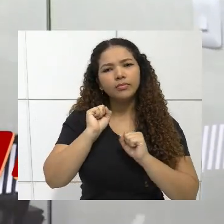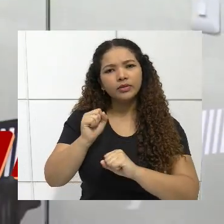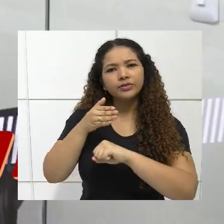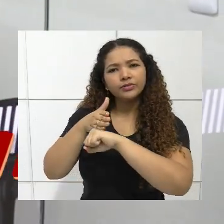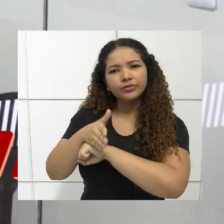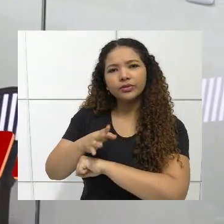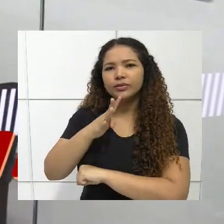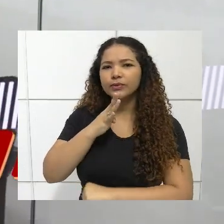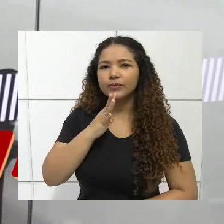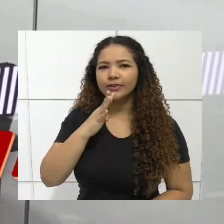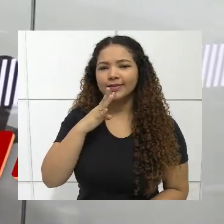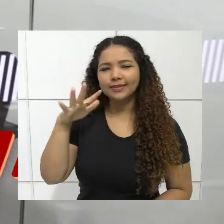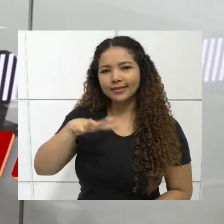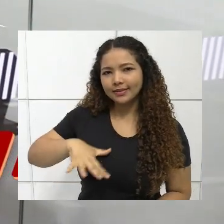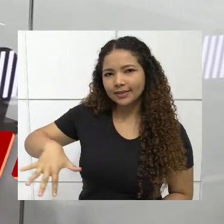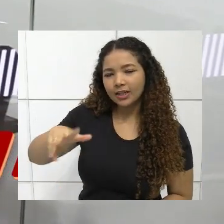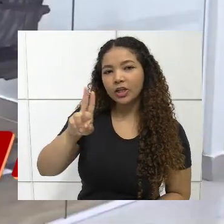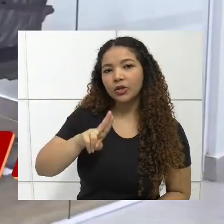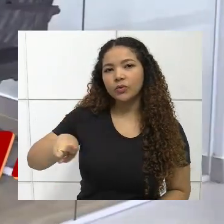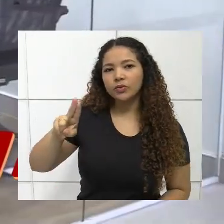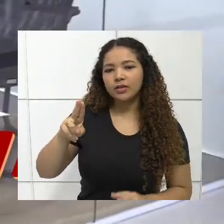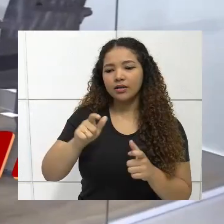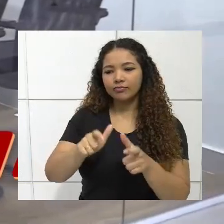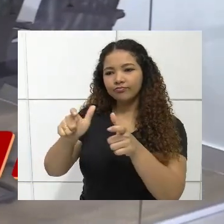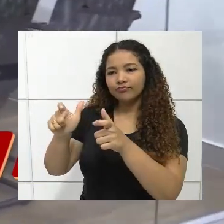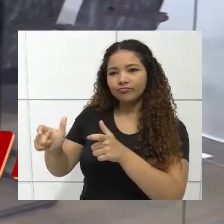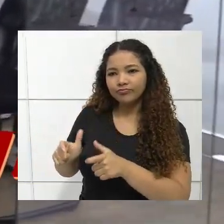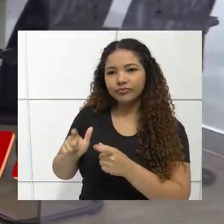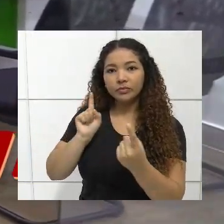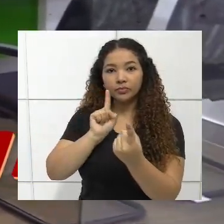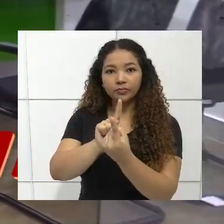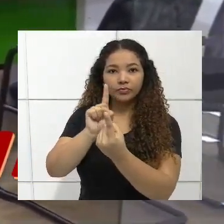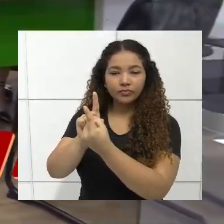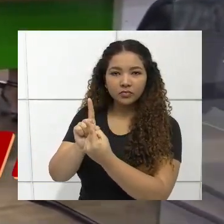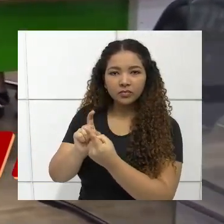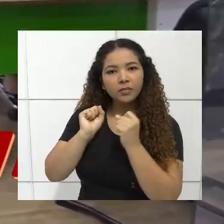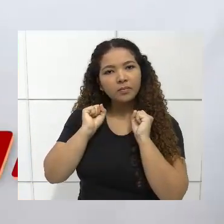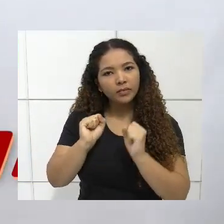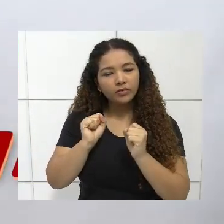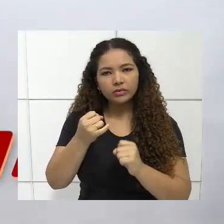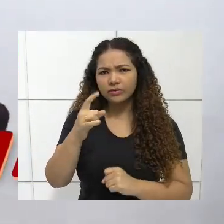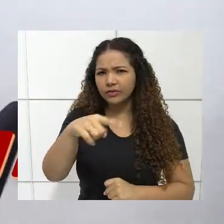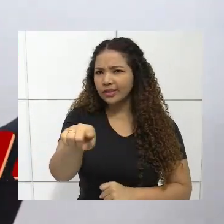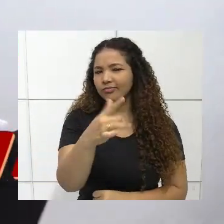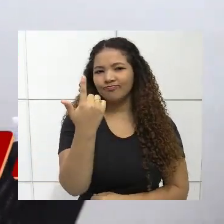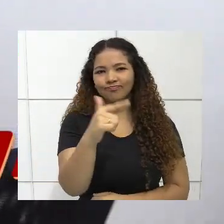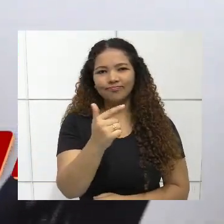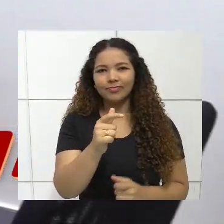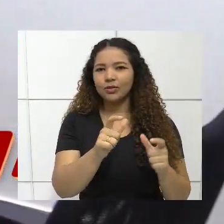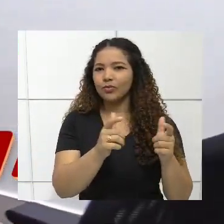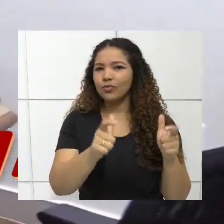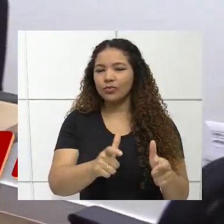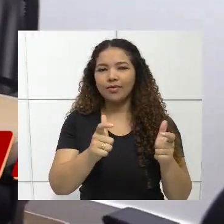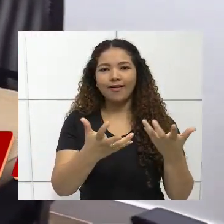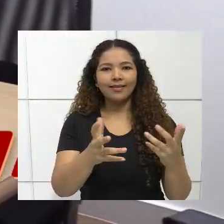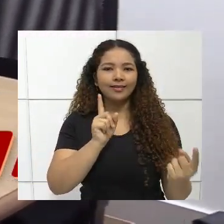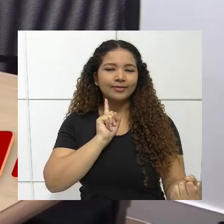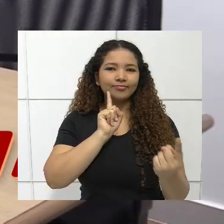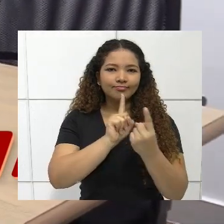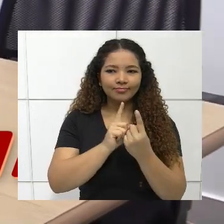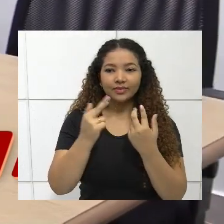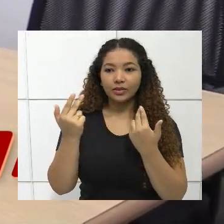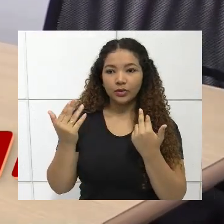conhecer e utilizar esses espaços para atendimento. Você que não tem um espaço e gostaria de um espaço igual o que a gente